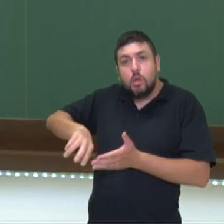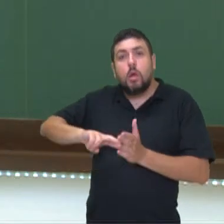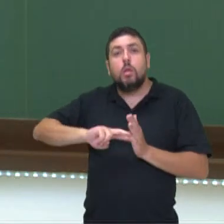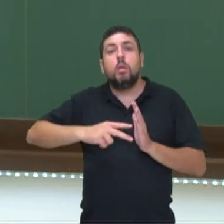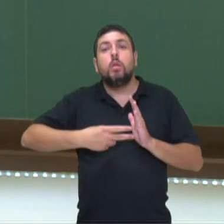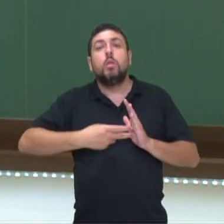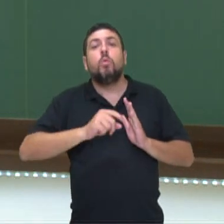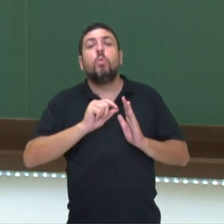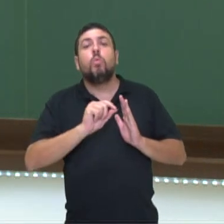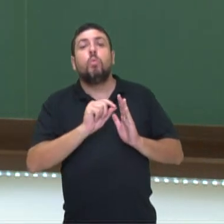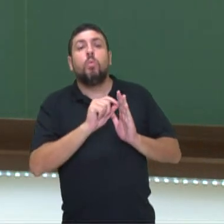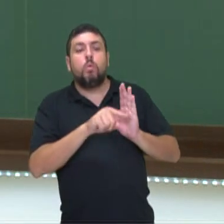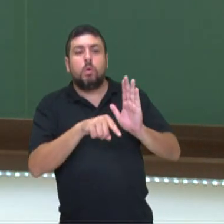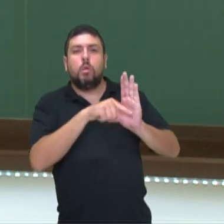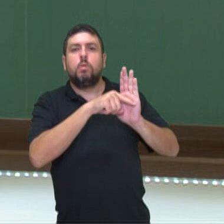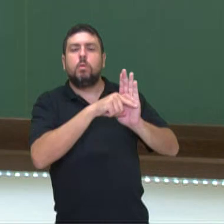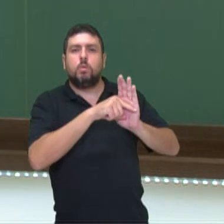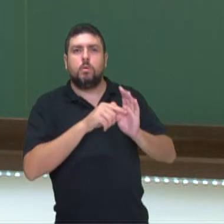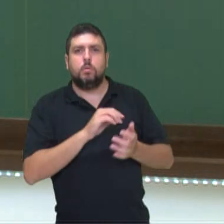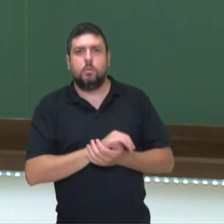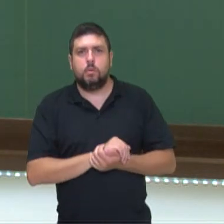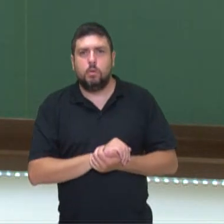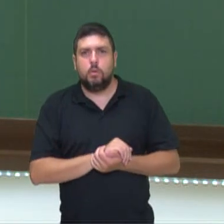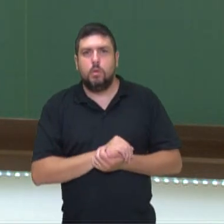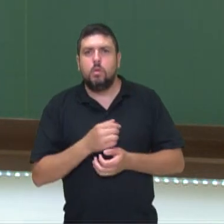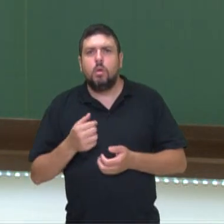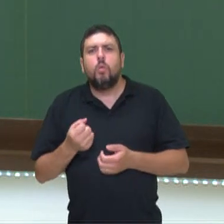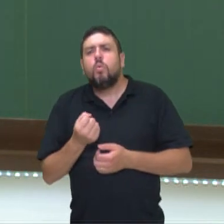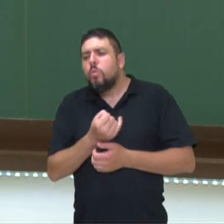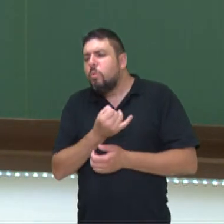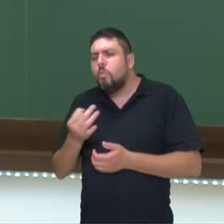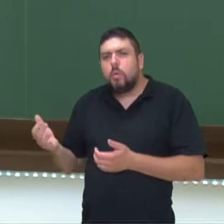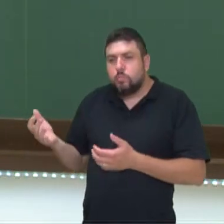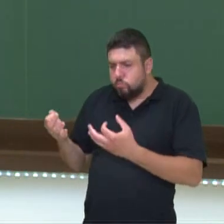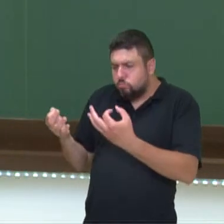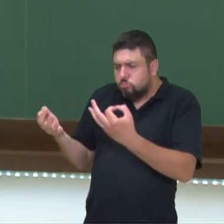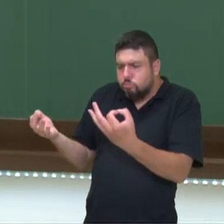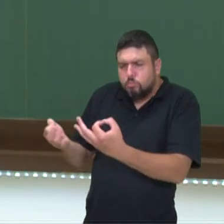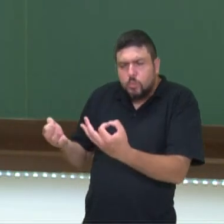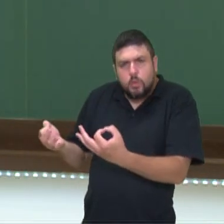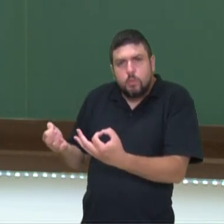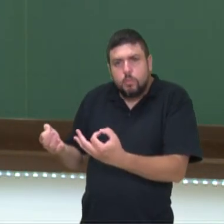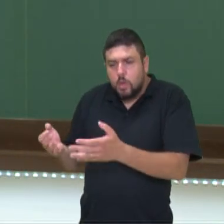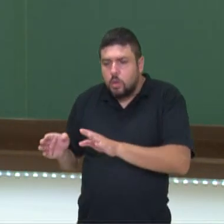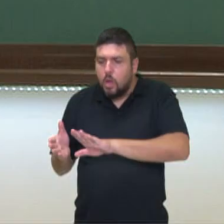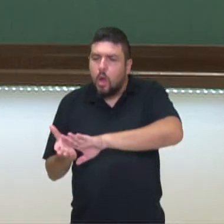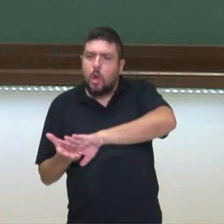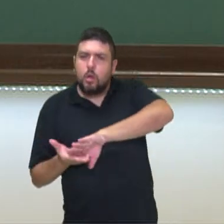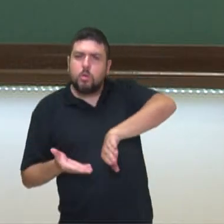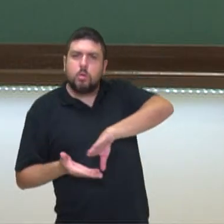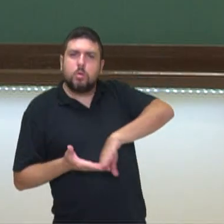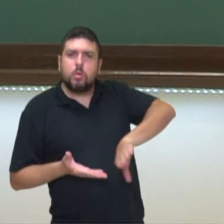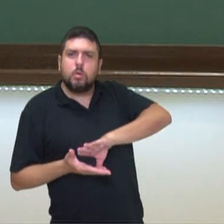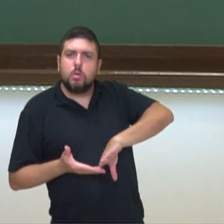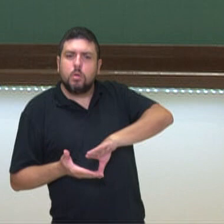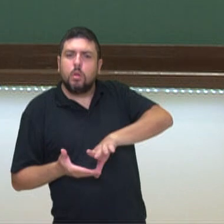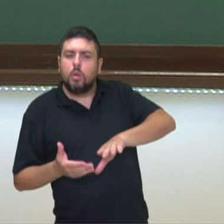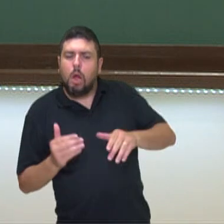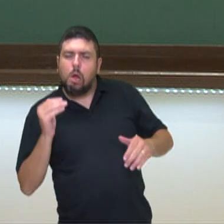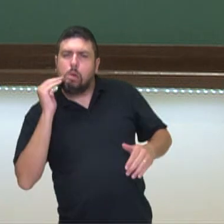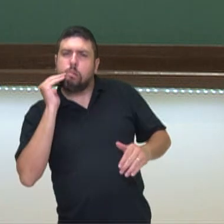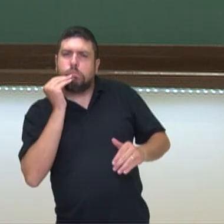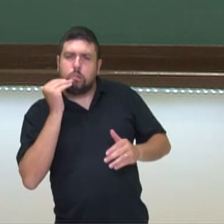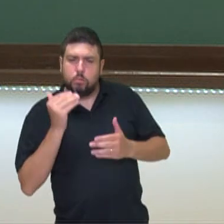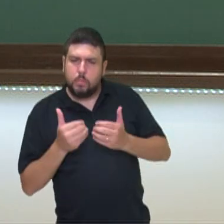de tirar. Quantas peças foram produzidas sem defeito? Eu tenho uma ideia de tirar quantas, né?